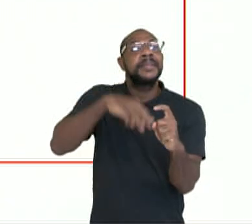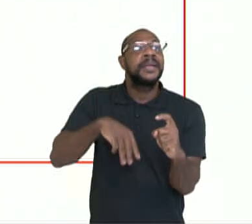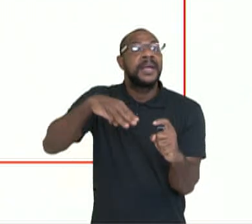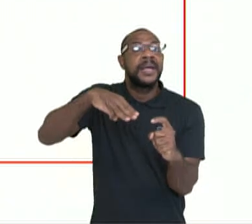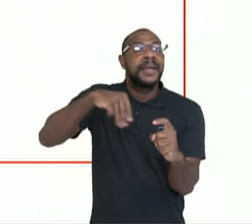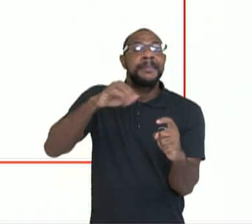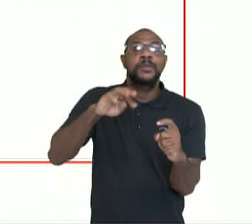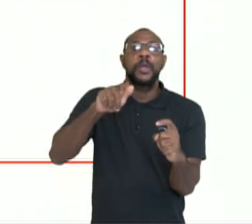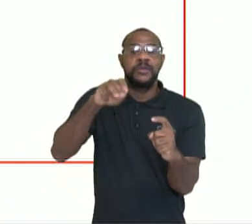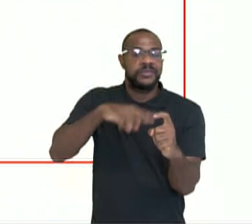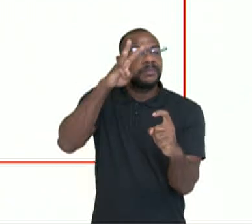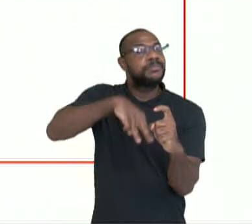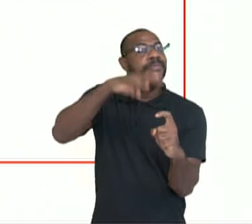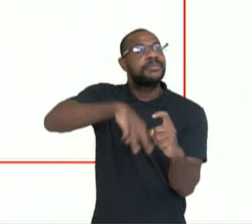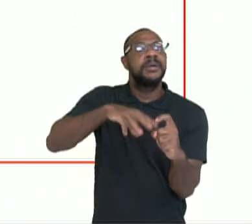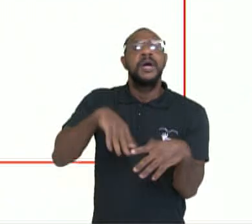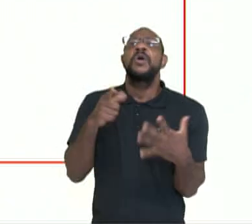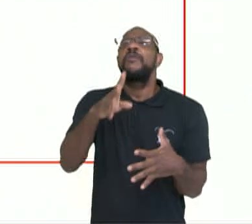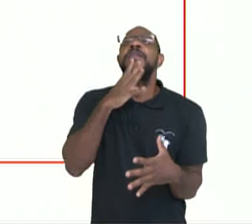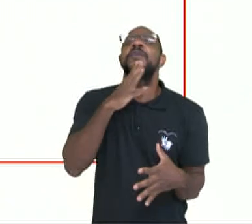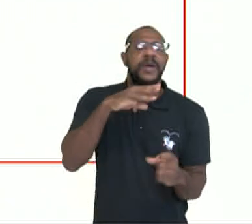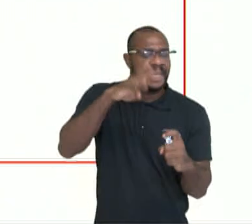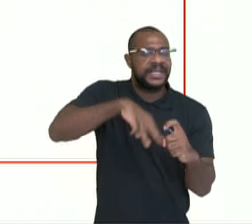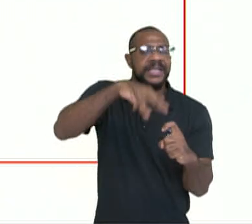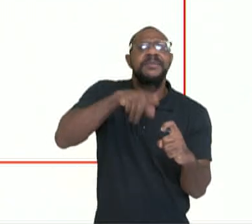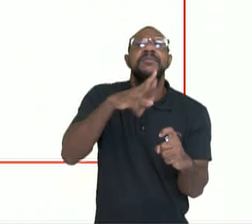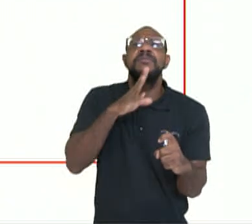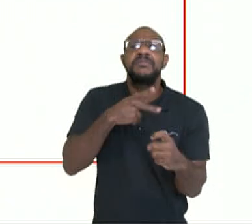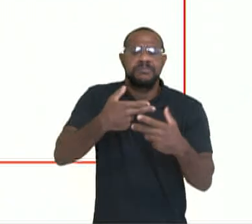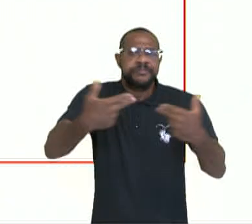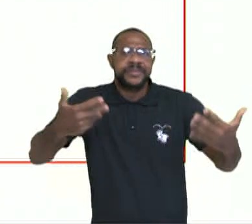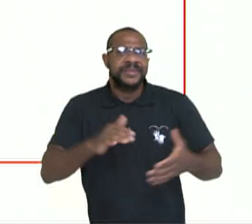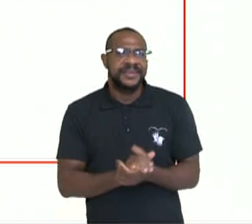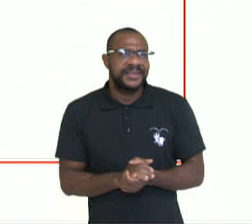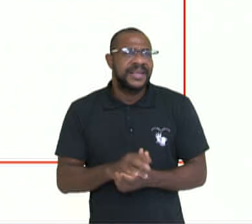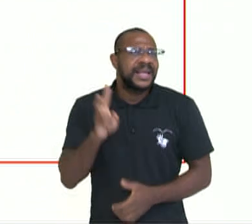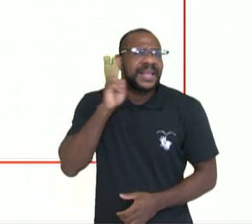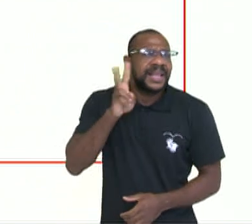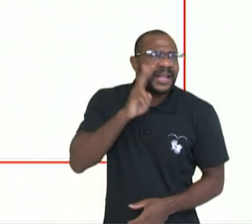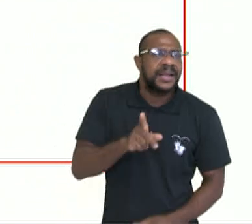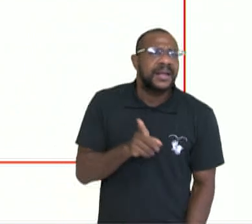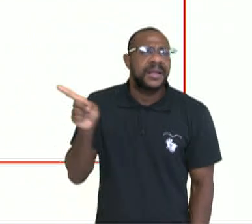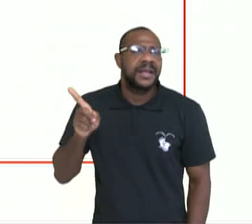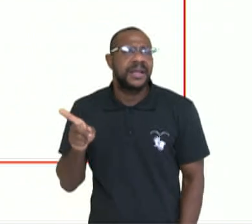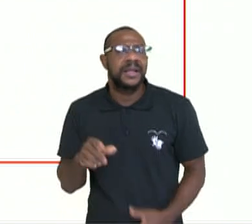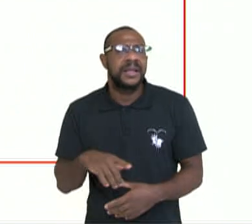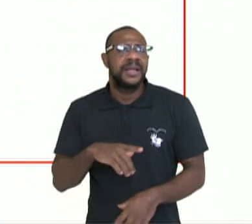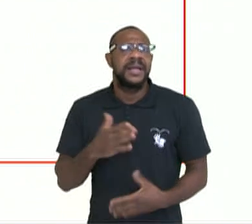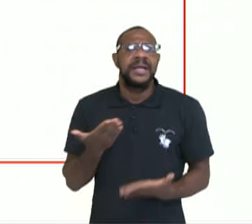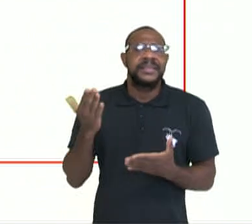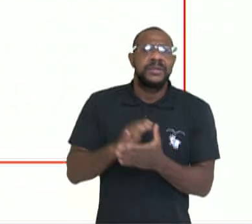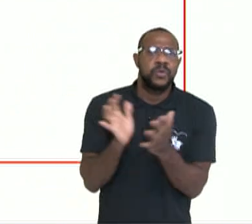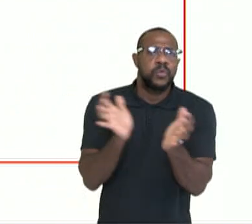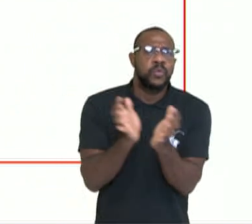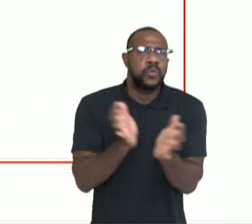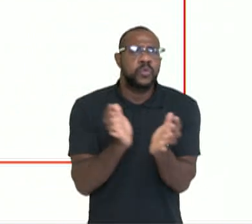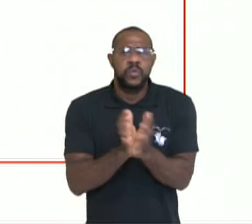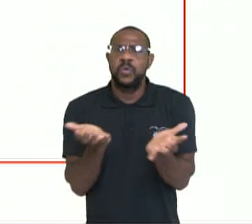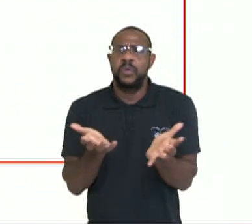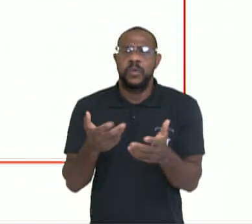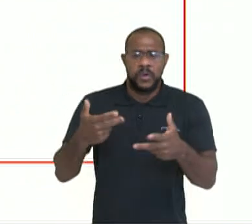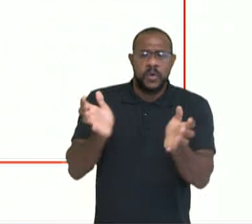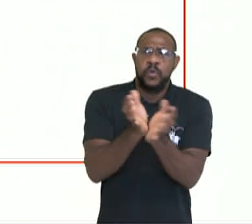mito você lembra? Lembra dos mitos nórdicos, lá falando de Odin e de Thor? Lembra dos mitos gregos, falando de Zeus,